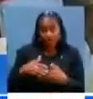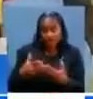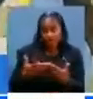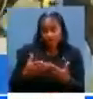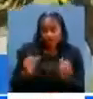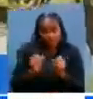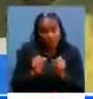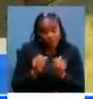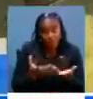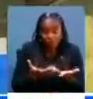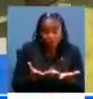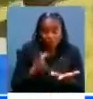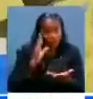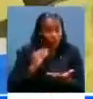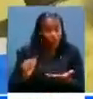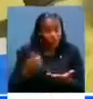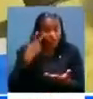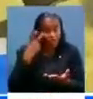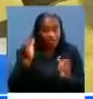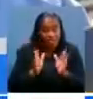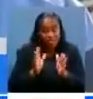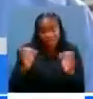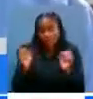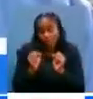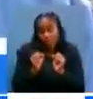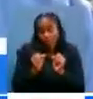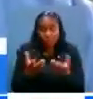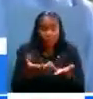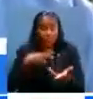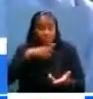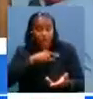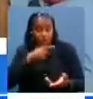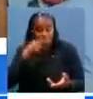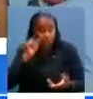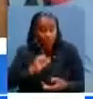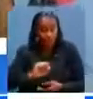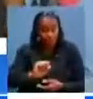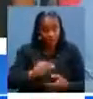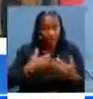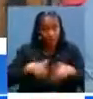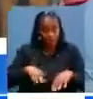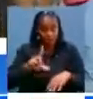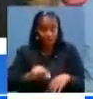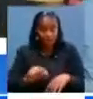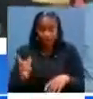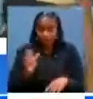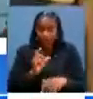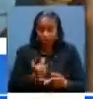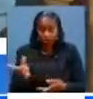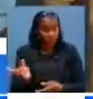não fiquem constrangidas e viver sempre com medo. Vocês mãe com seus pais, mas também